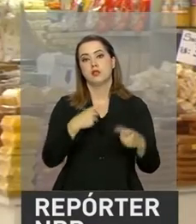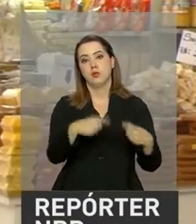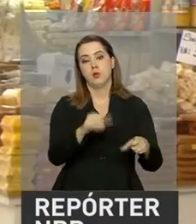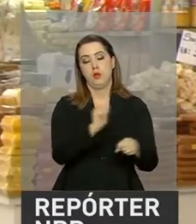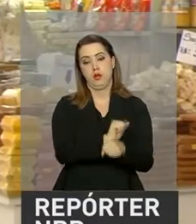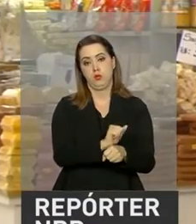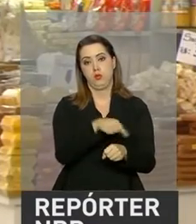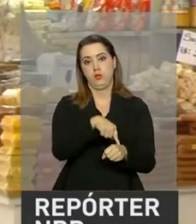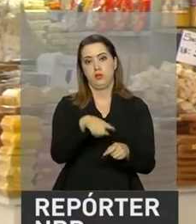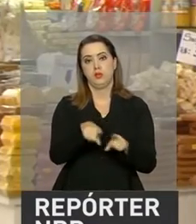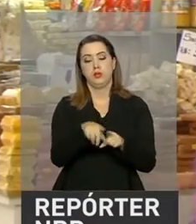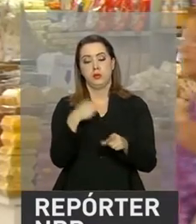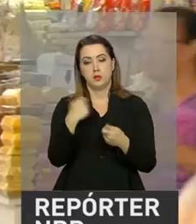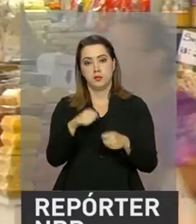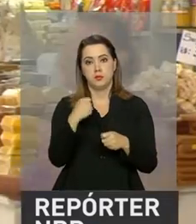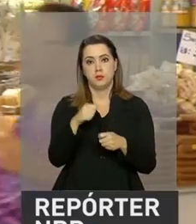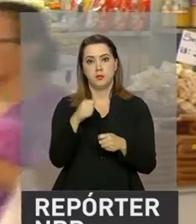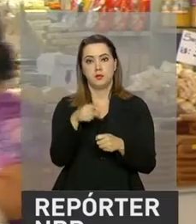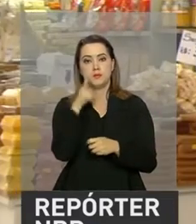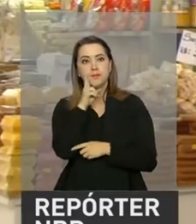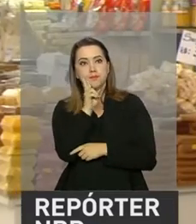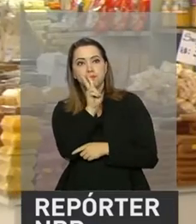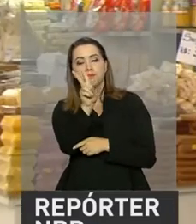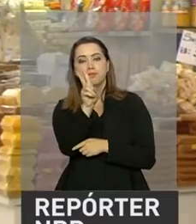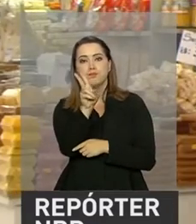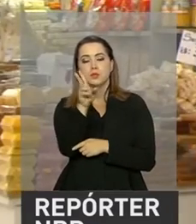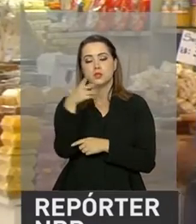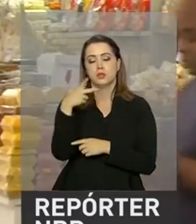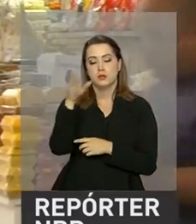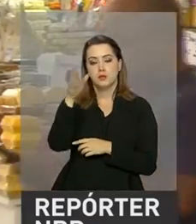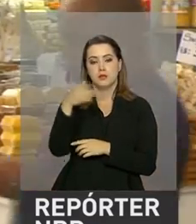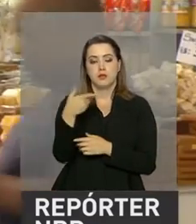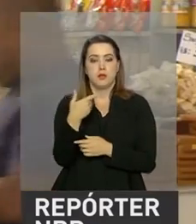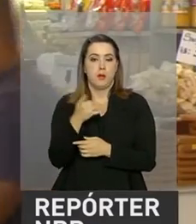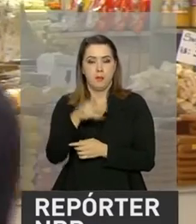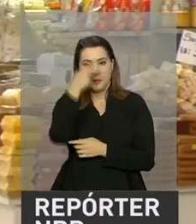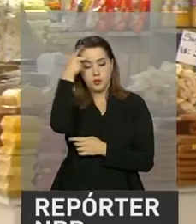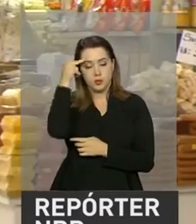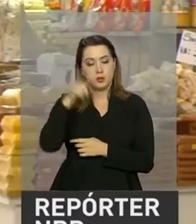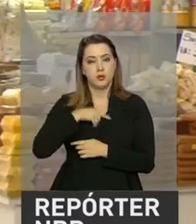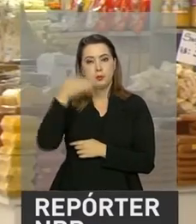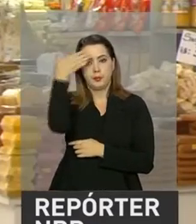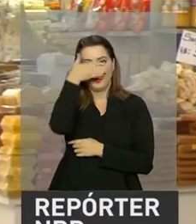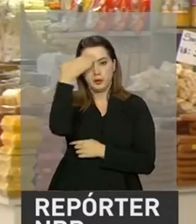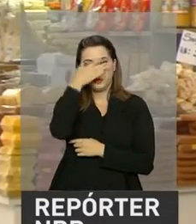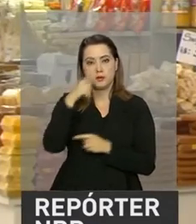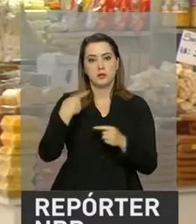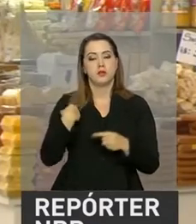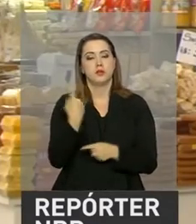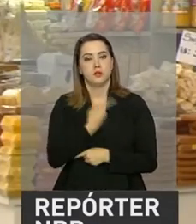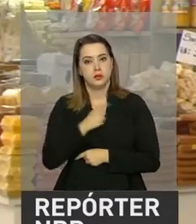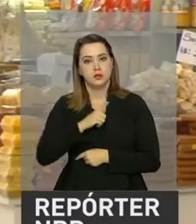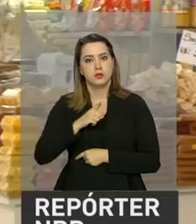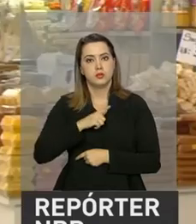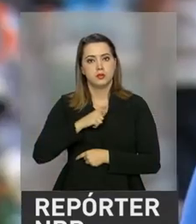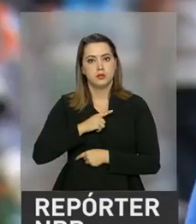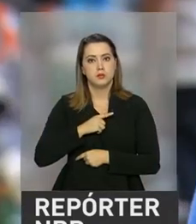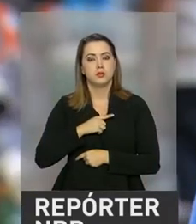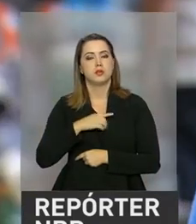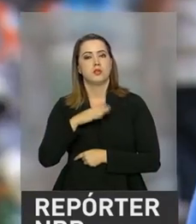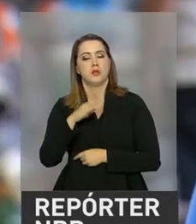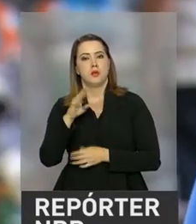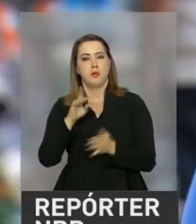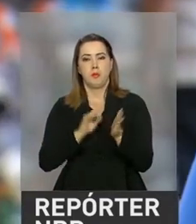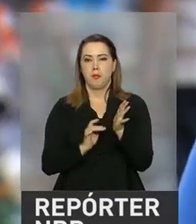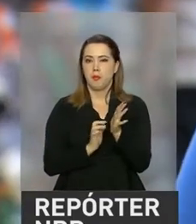que é a questão da sinalização visual. E para aqueles que não têm a visão, nós teremos ainda a sinalização em braille. E